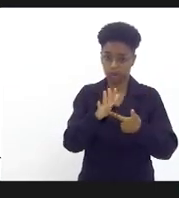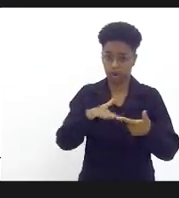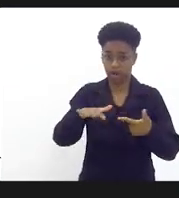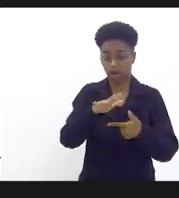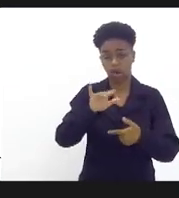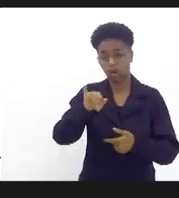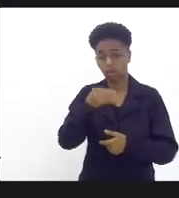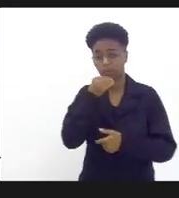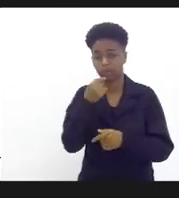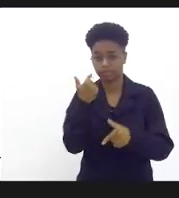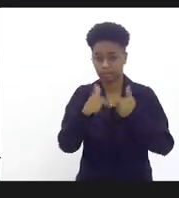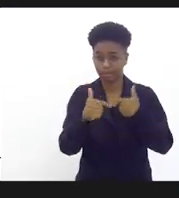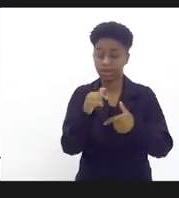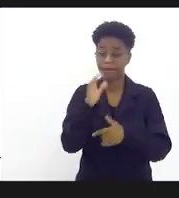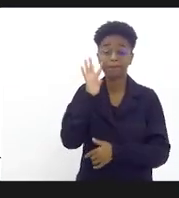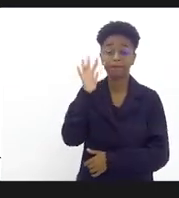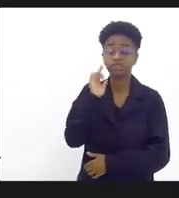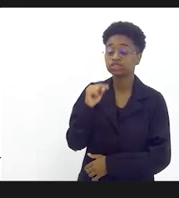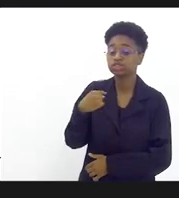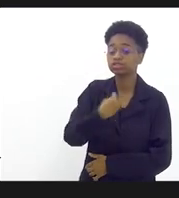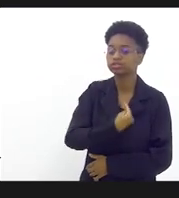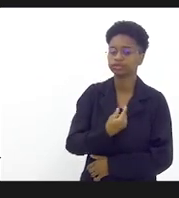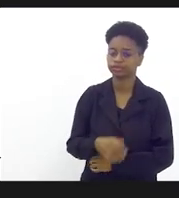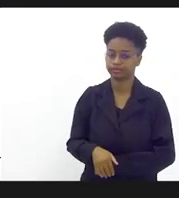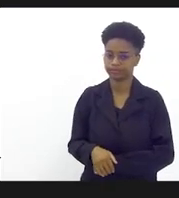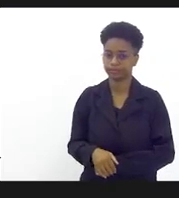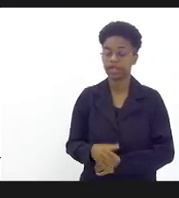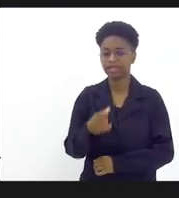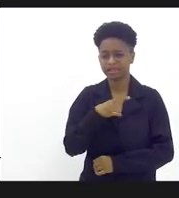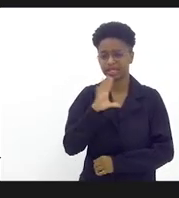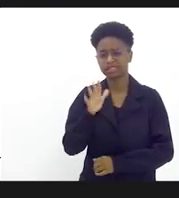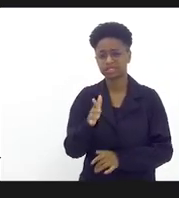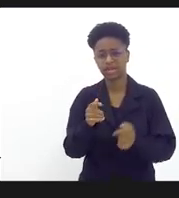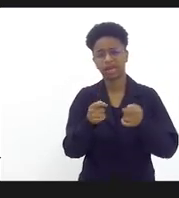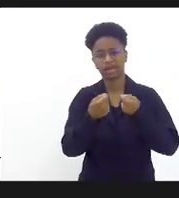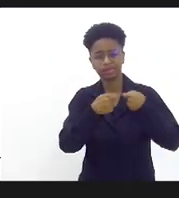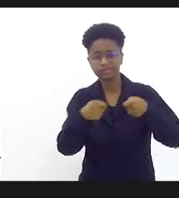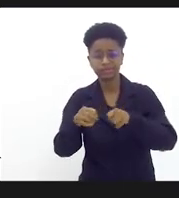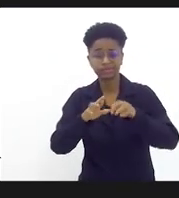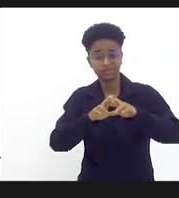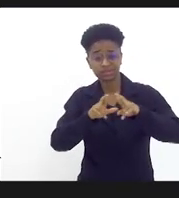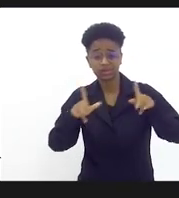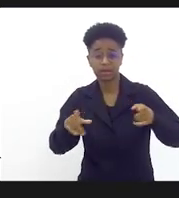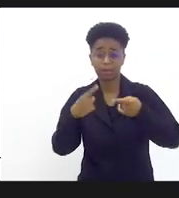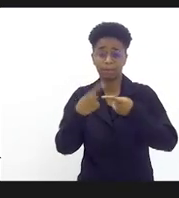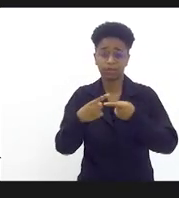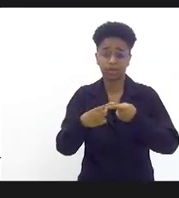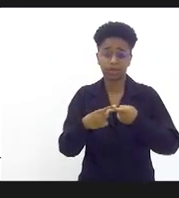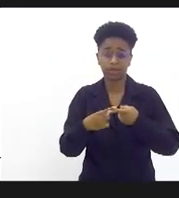oportunidades de as vagas, imagina para a gente que já tem uma demanda totalmente precária desde o ensino